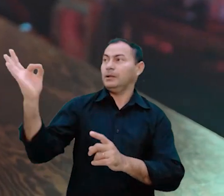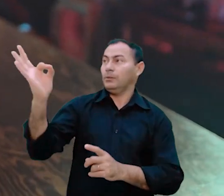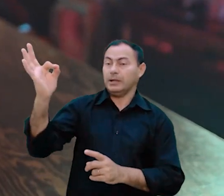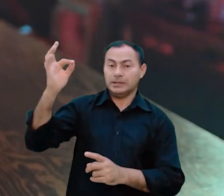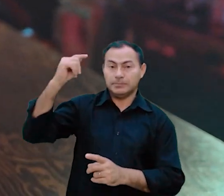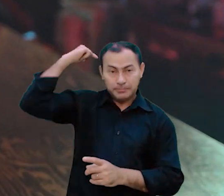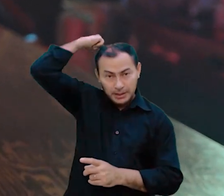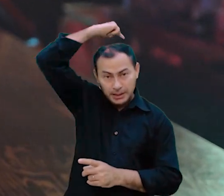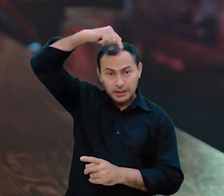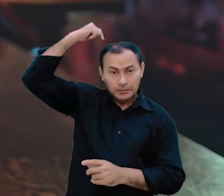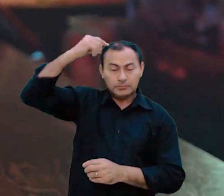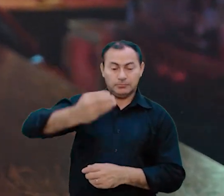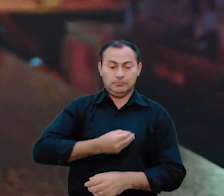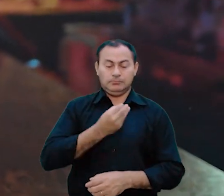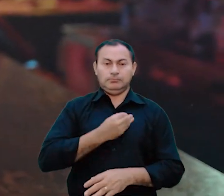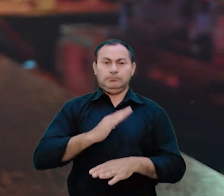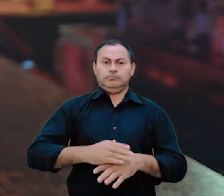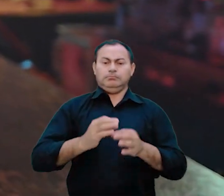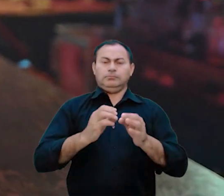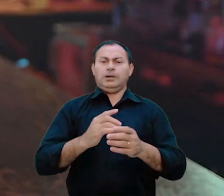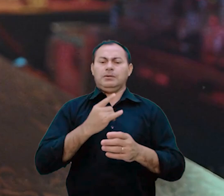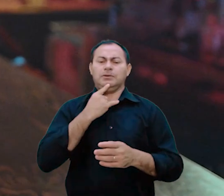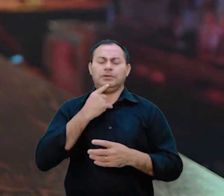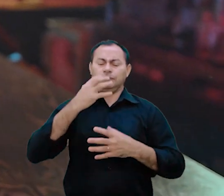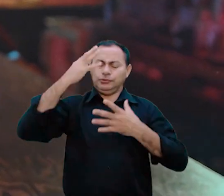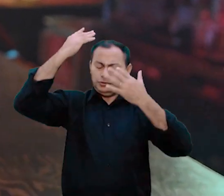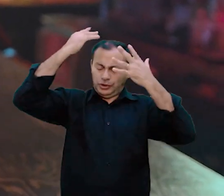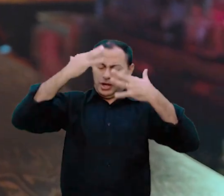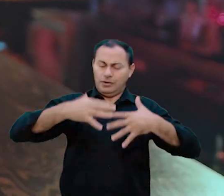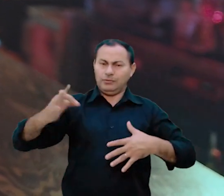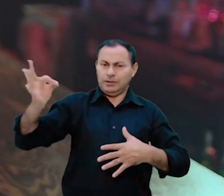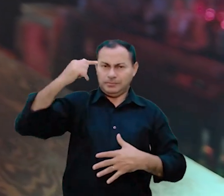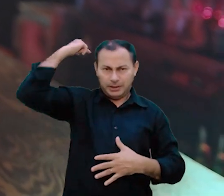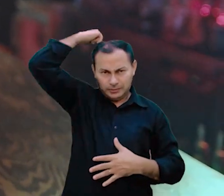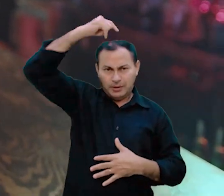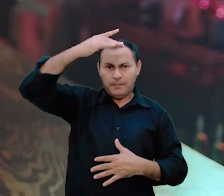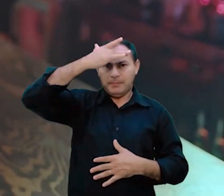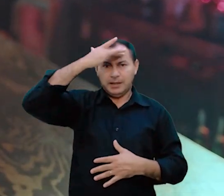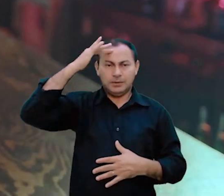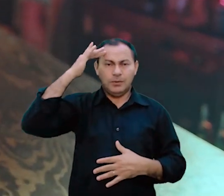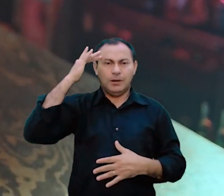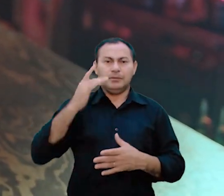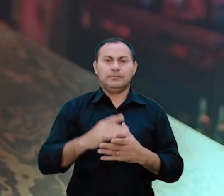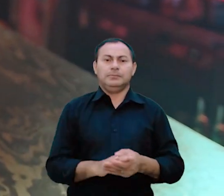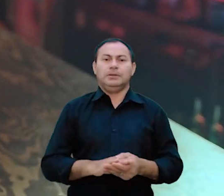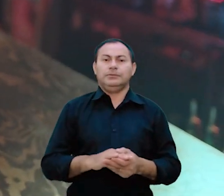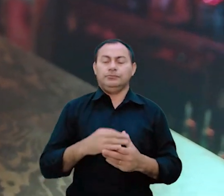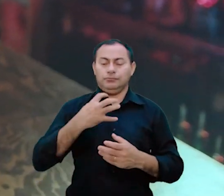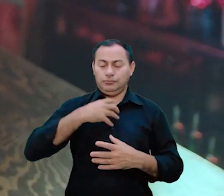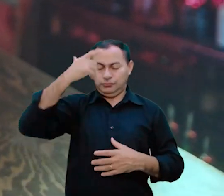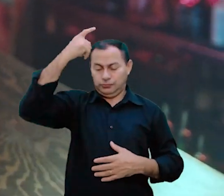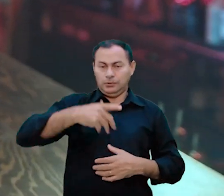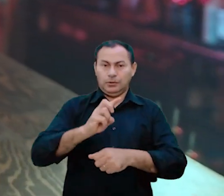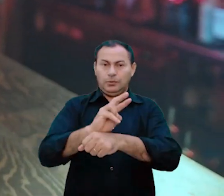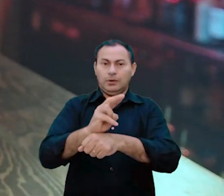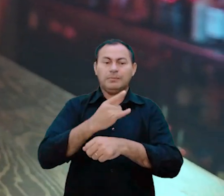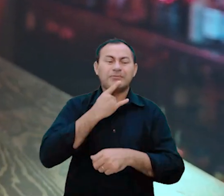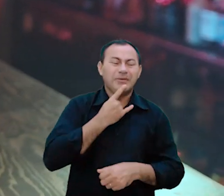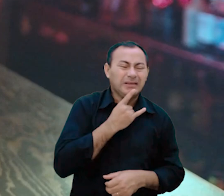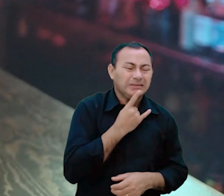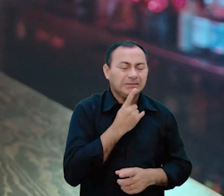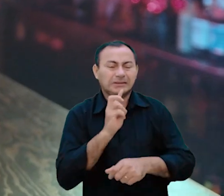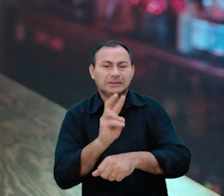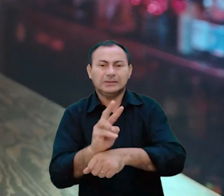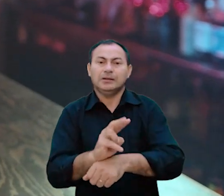influência do Espírito Santo, para ficarmos bêbados com o Espírito. Um bêbado está sob a influência e sob o controle